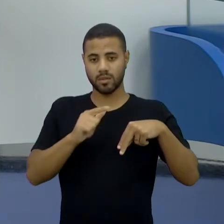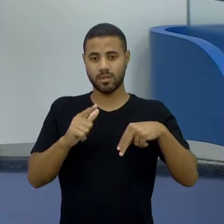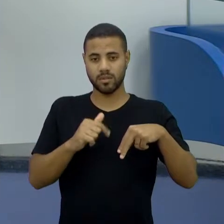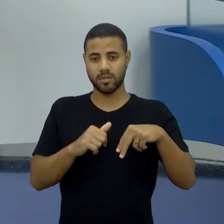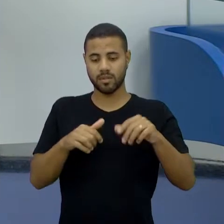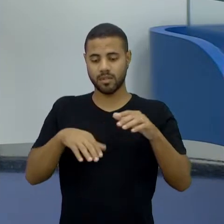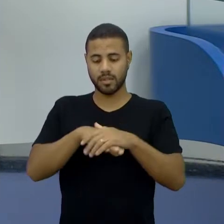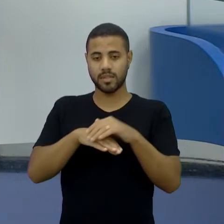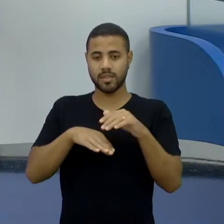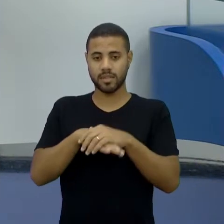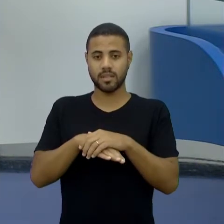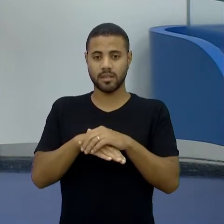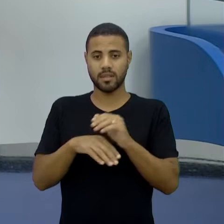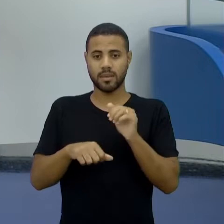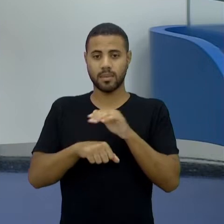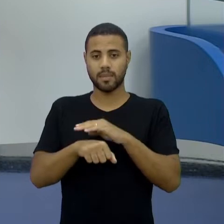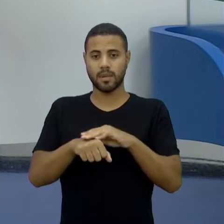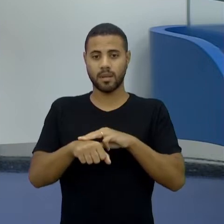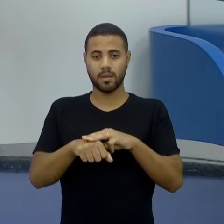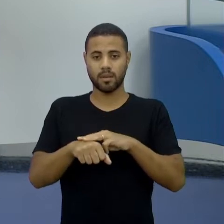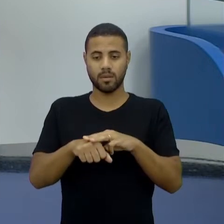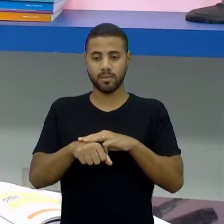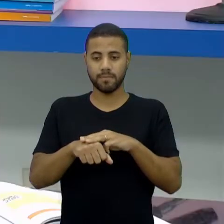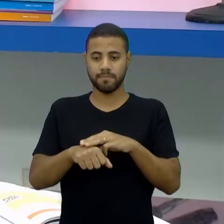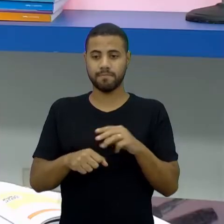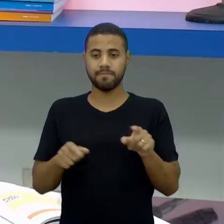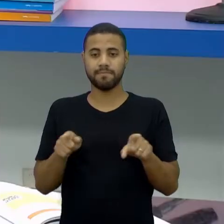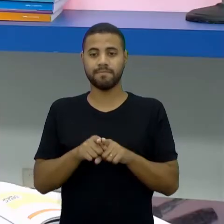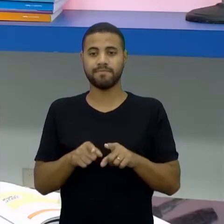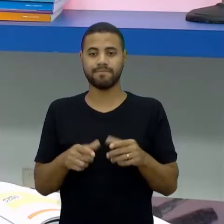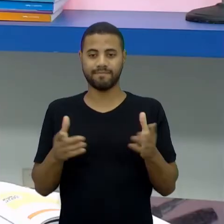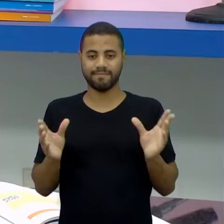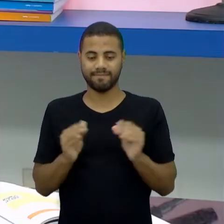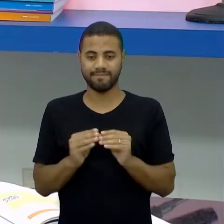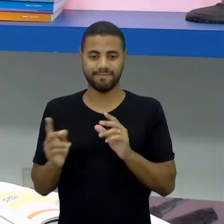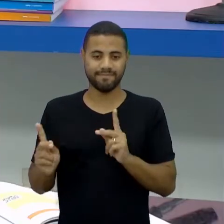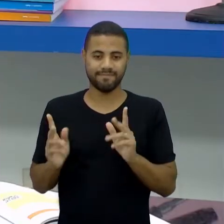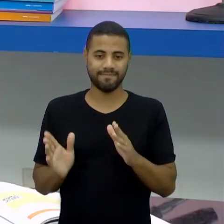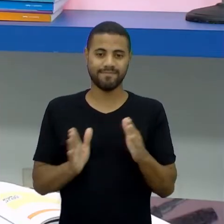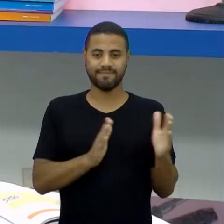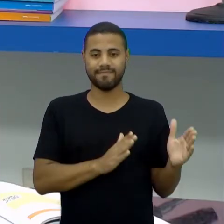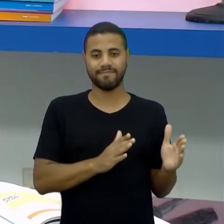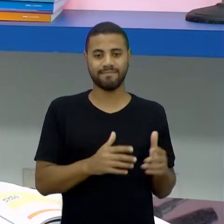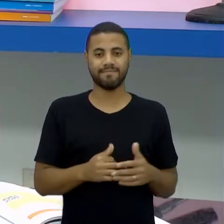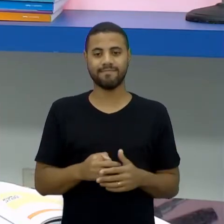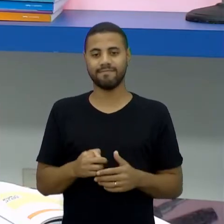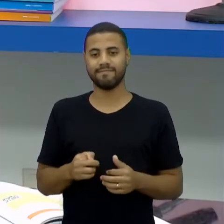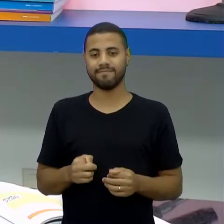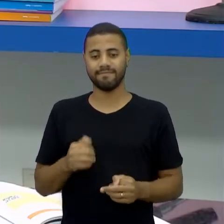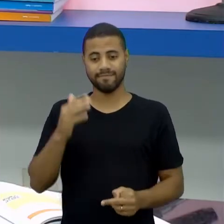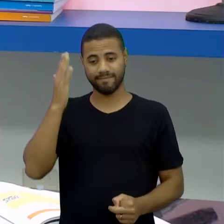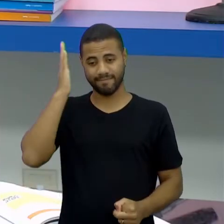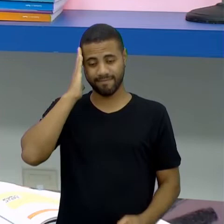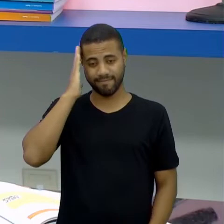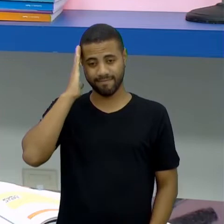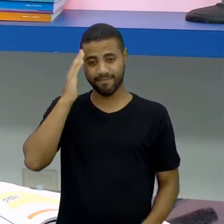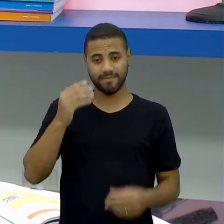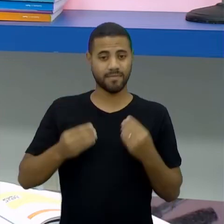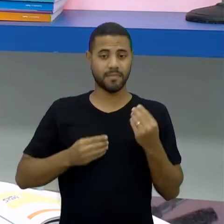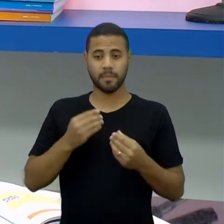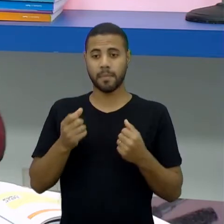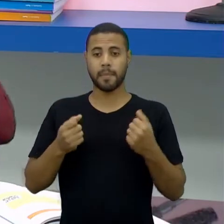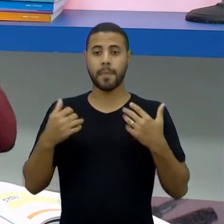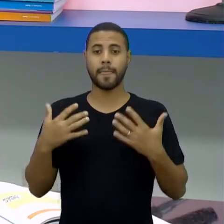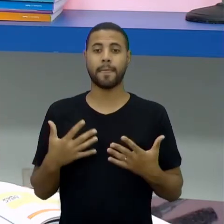e o tênis marrom. É isso, então agora já sabem aí, já retratamos um